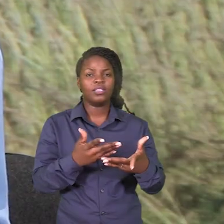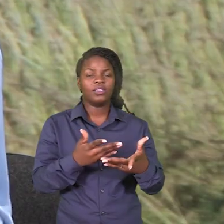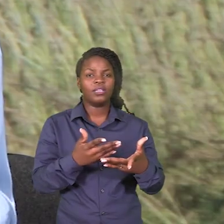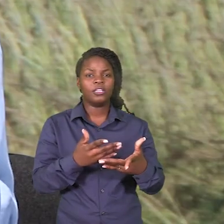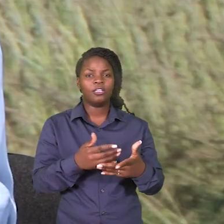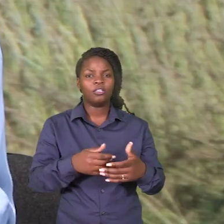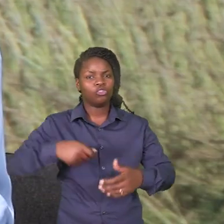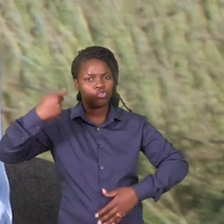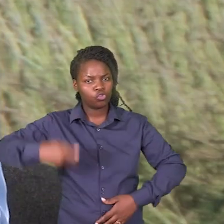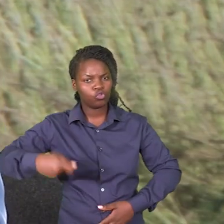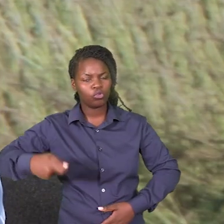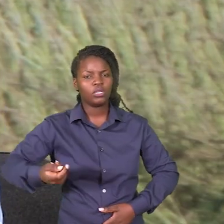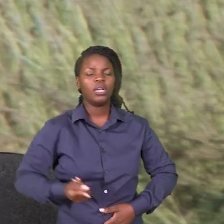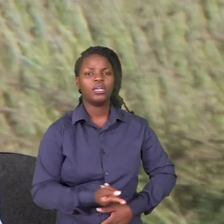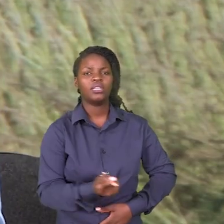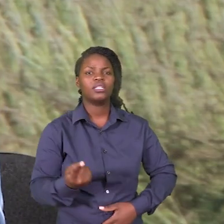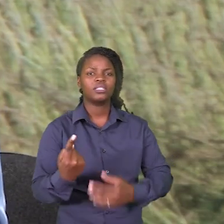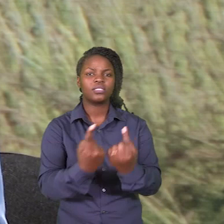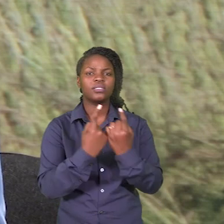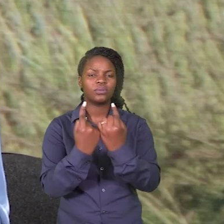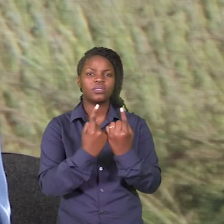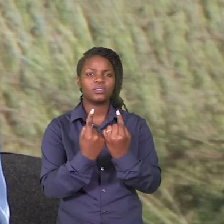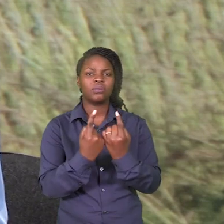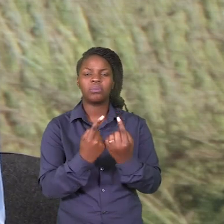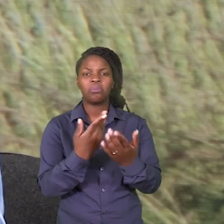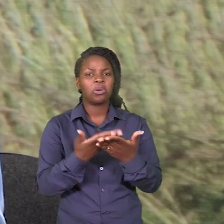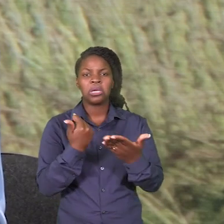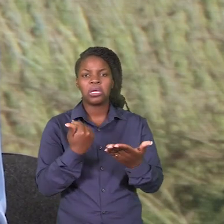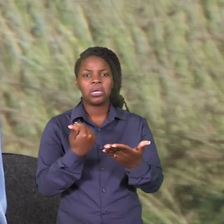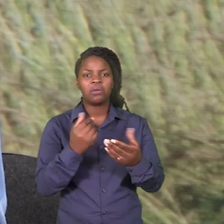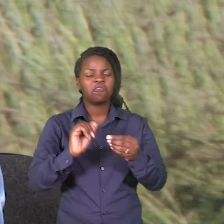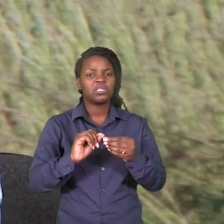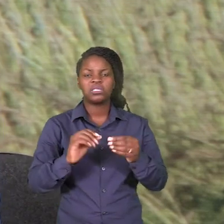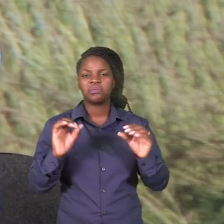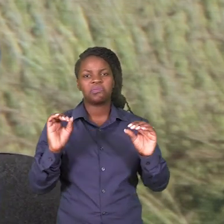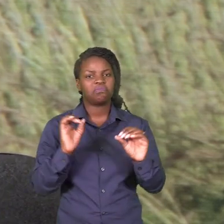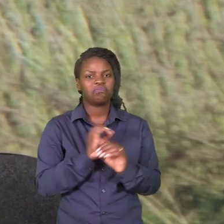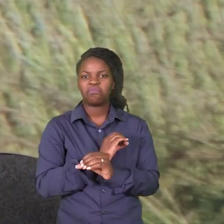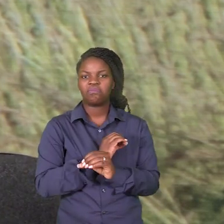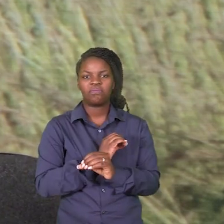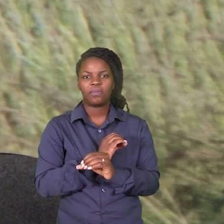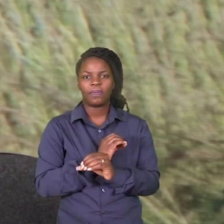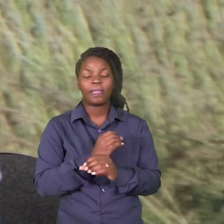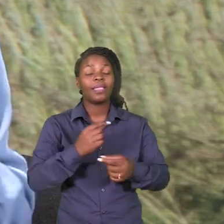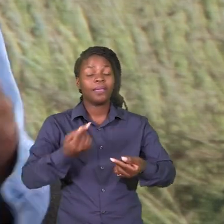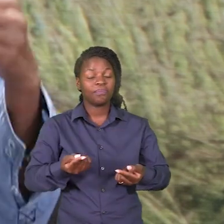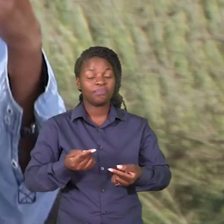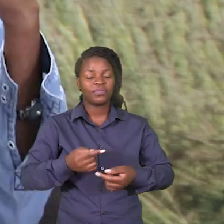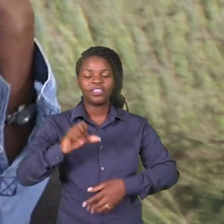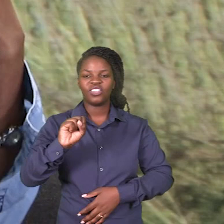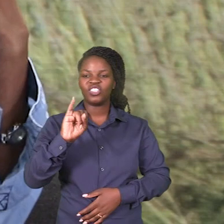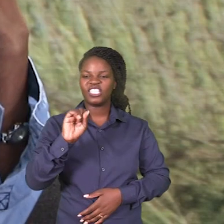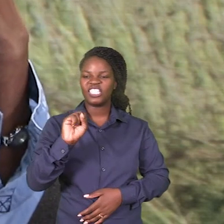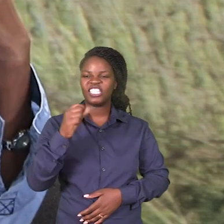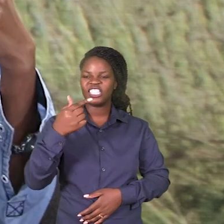garantir a responsabilização destas pessoas que são envolvidas nesses casos que não estão a fazer o seu papel então